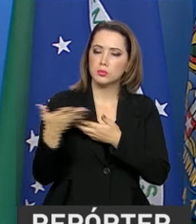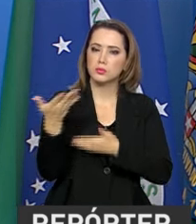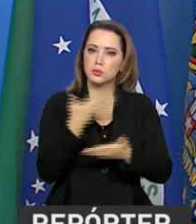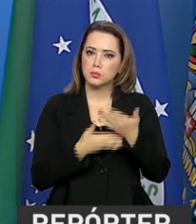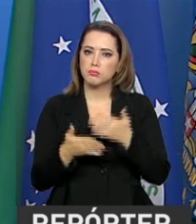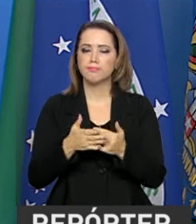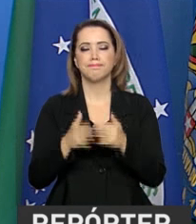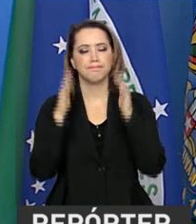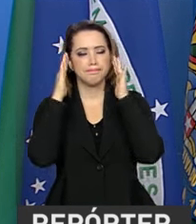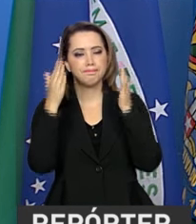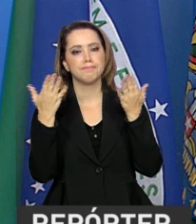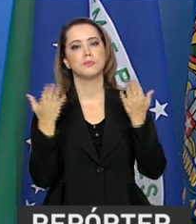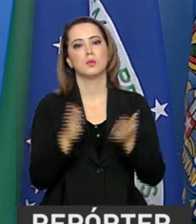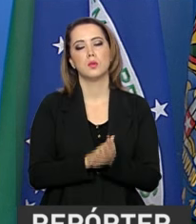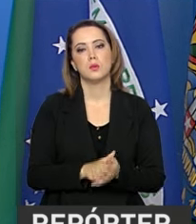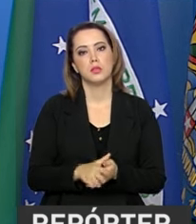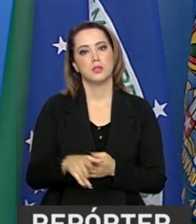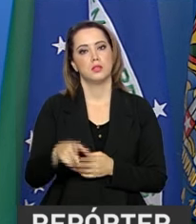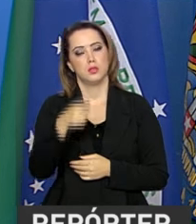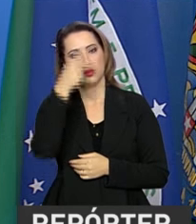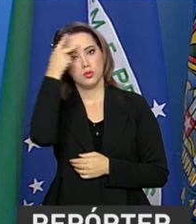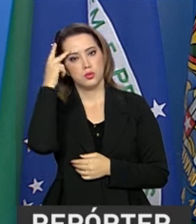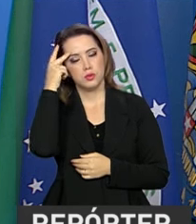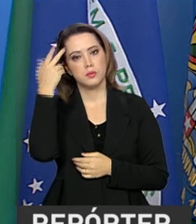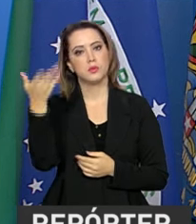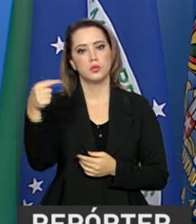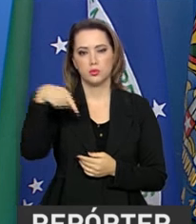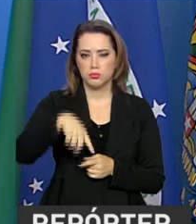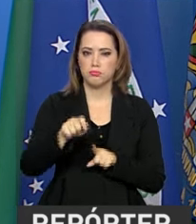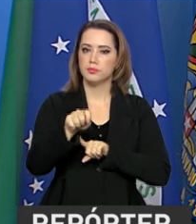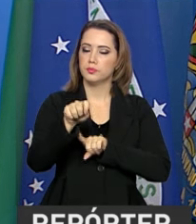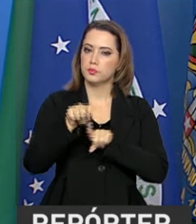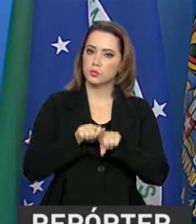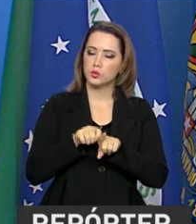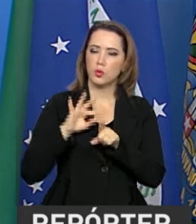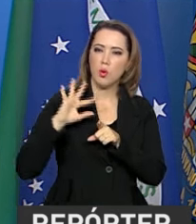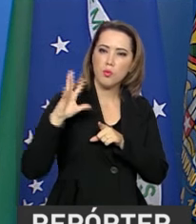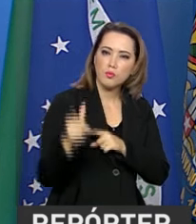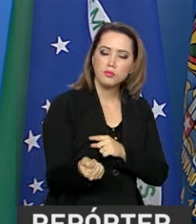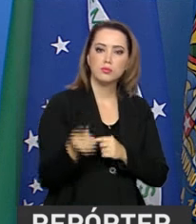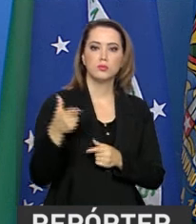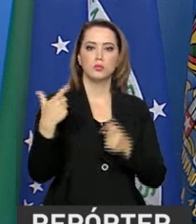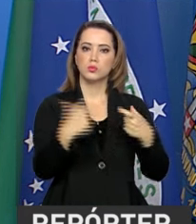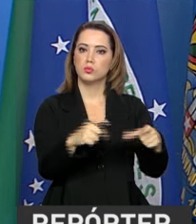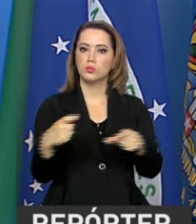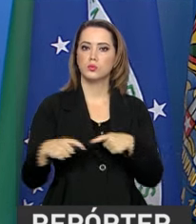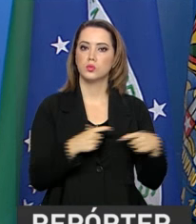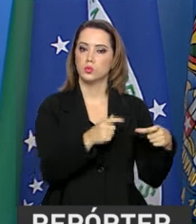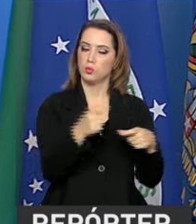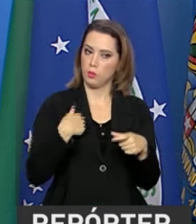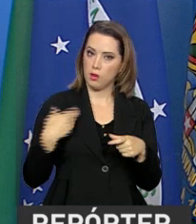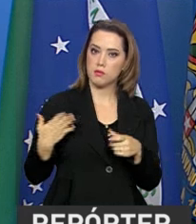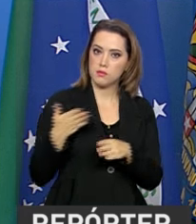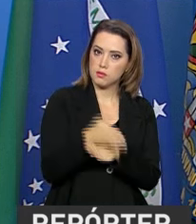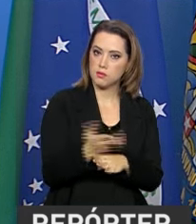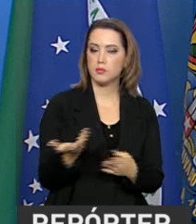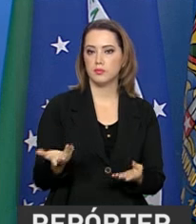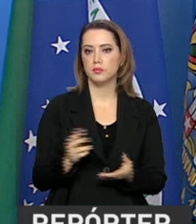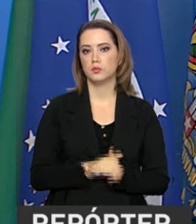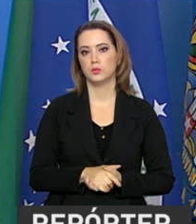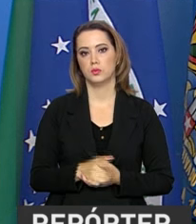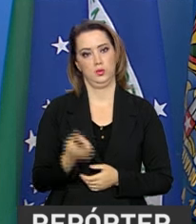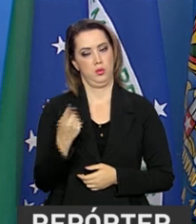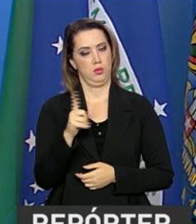e as homenagens que tenho recebido neste último mês, em todos os locais por onde passo, e para